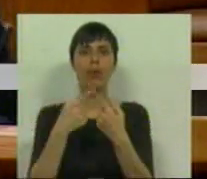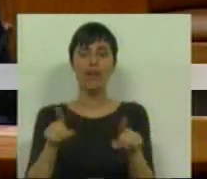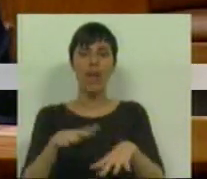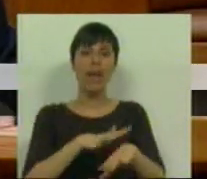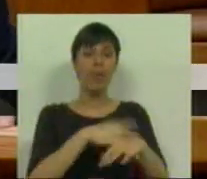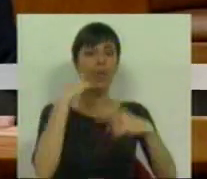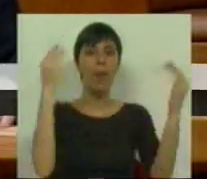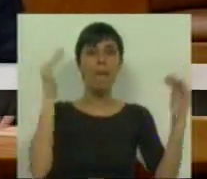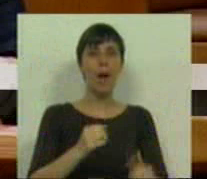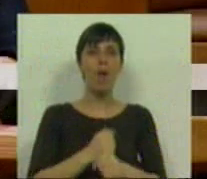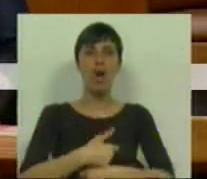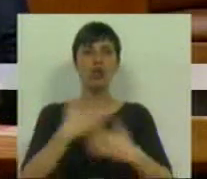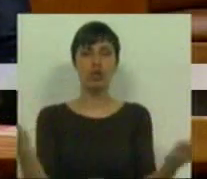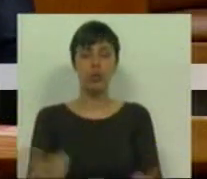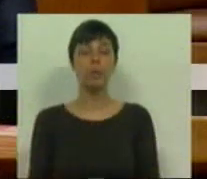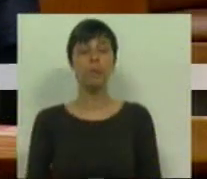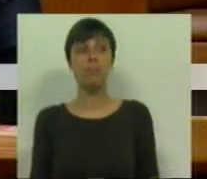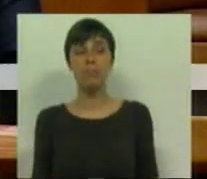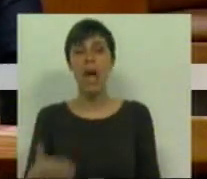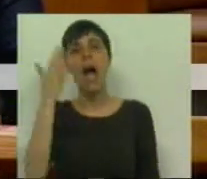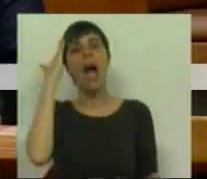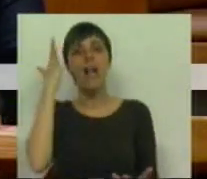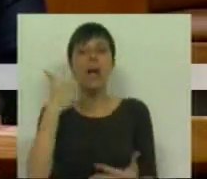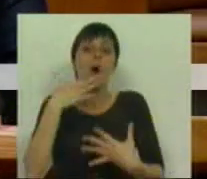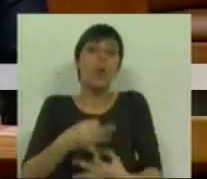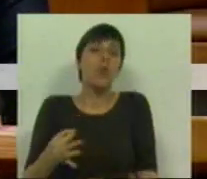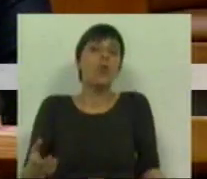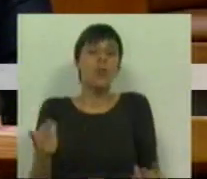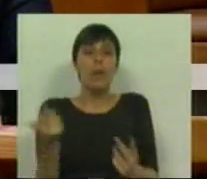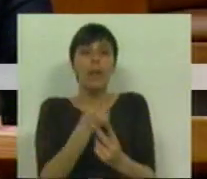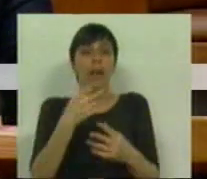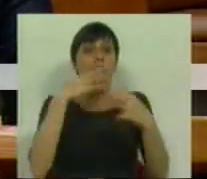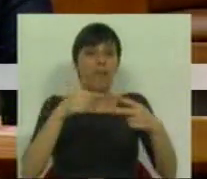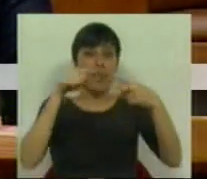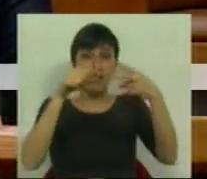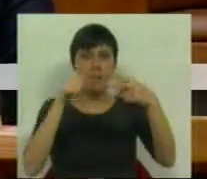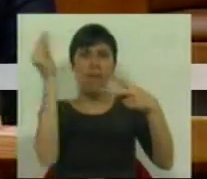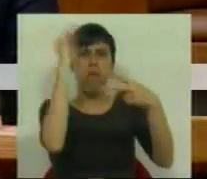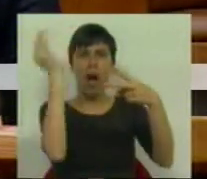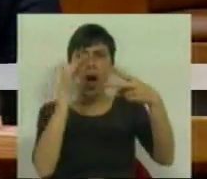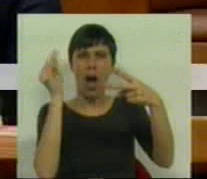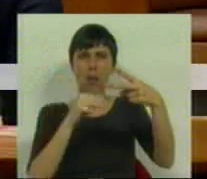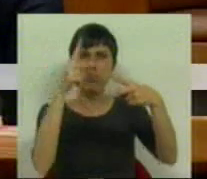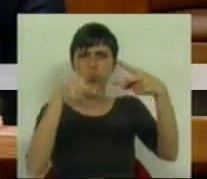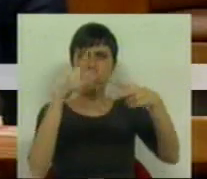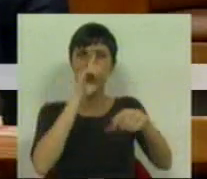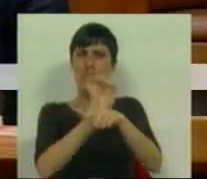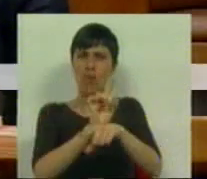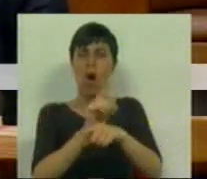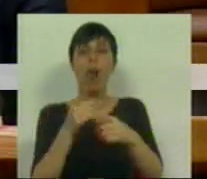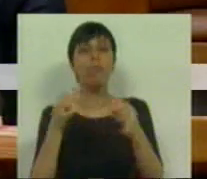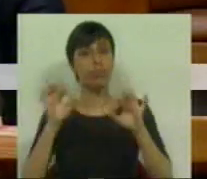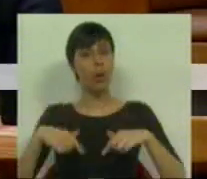da administração pública. Como vem sendo costume, ambas as afirmações são falsas e chegam mesmo a